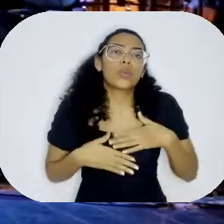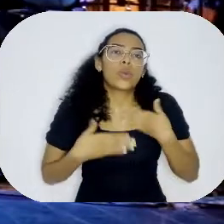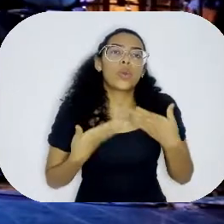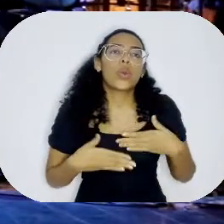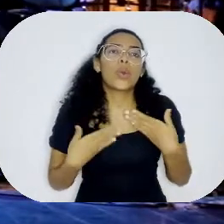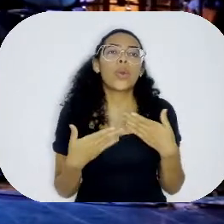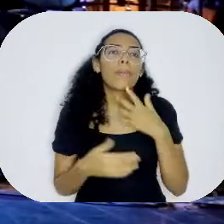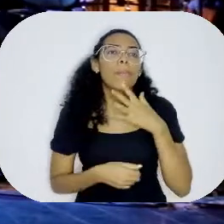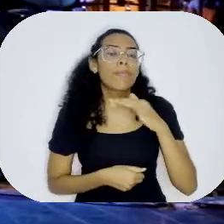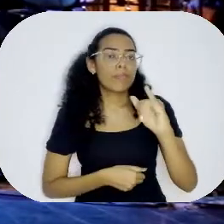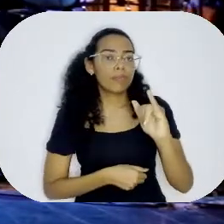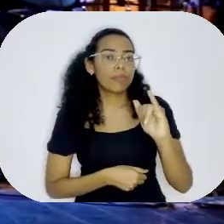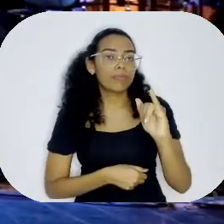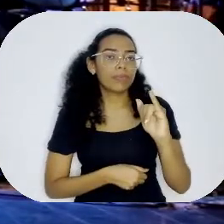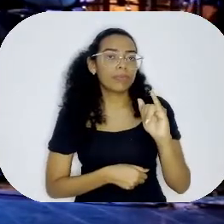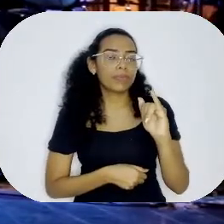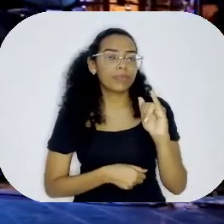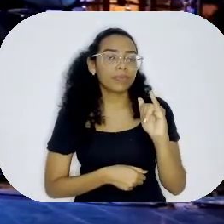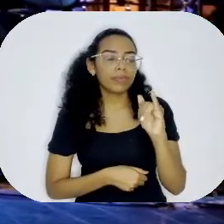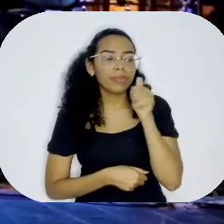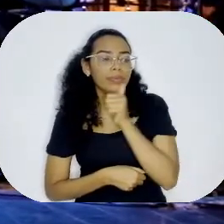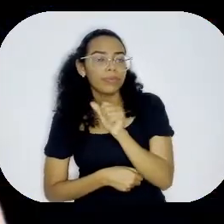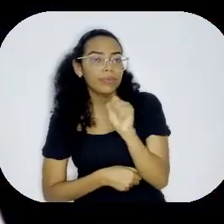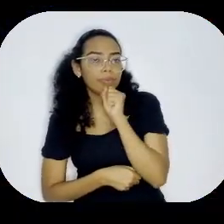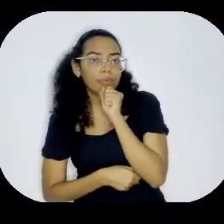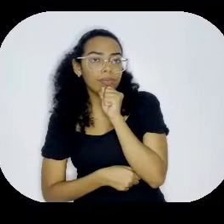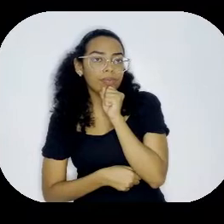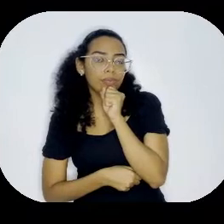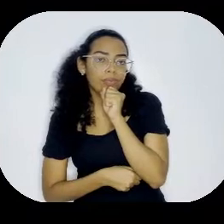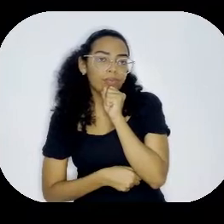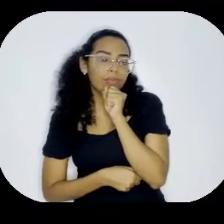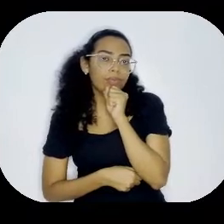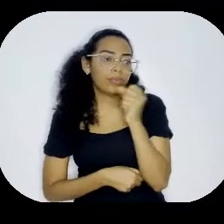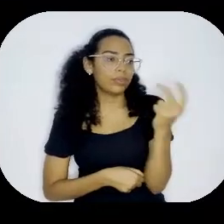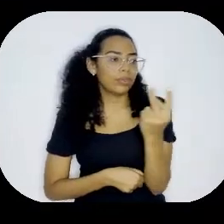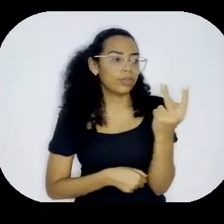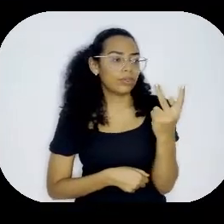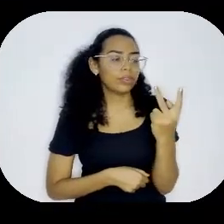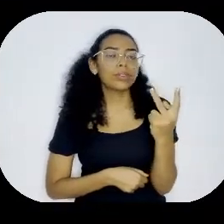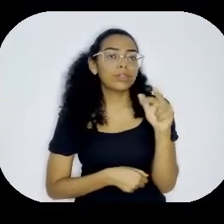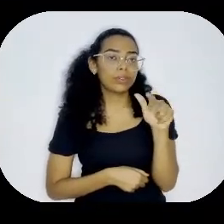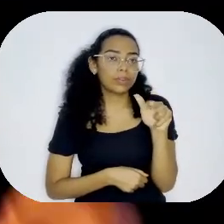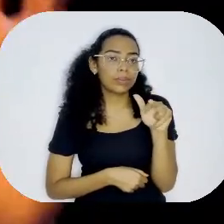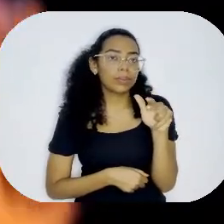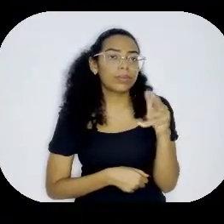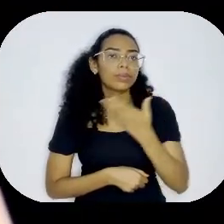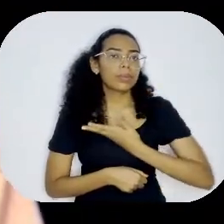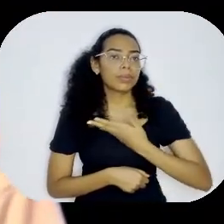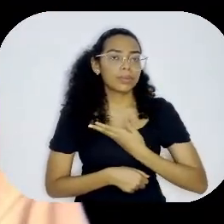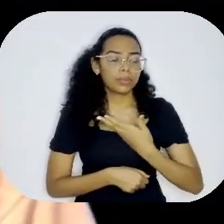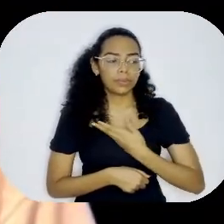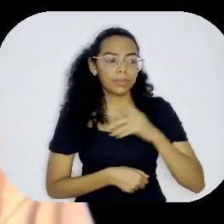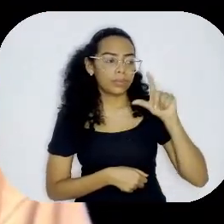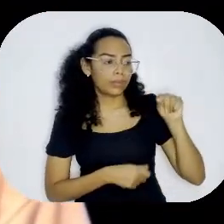nascimento. Acelera o pulsar das emoções. Meu pai, minha mãe,